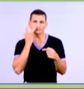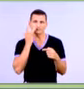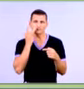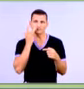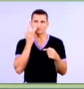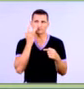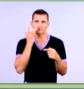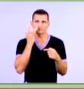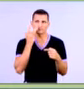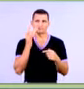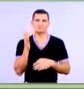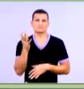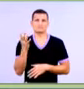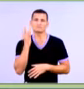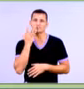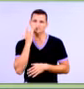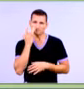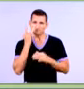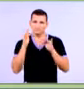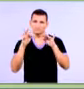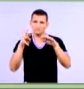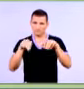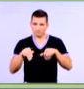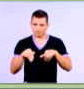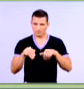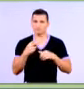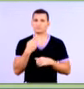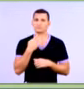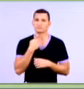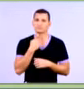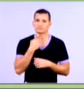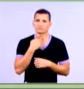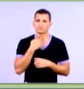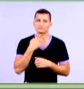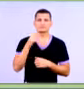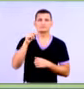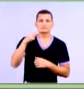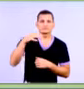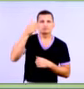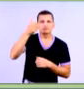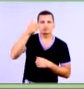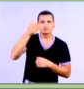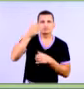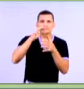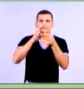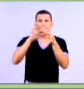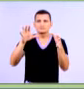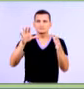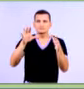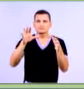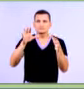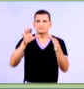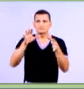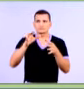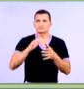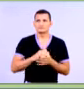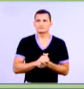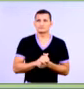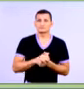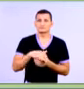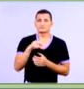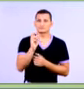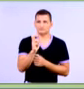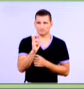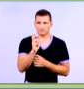ouro finaliza a lista dos ocupados. Quem que é a primeira posição disponível? A primeira posição disponível é o